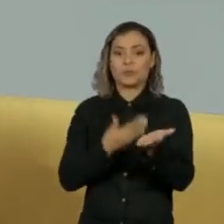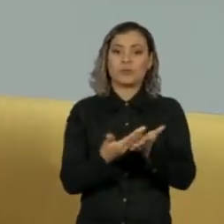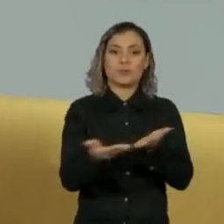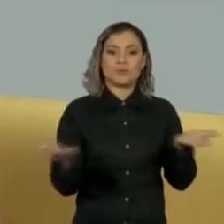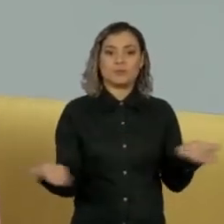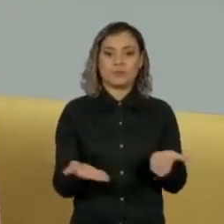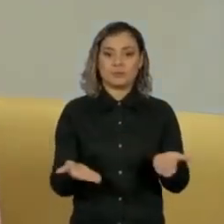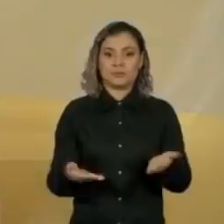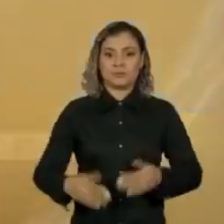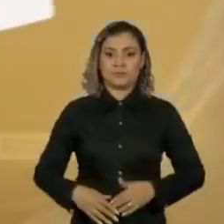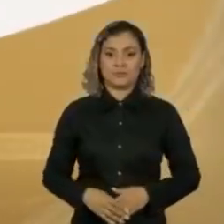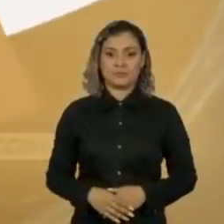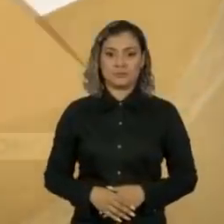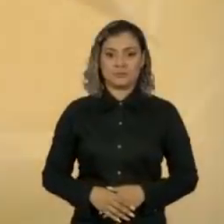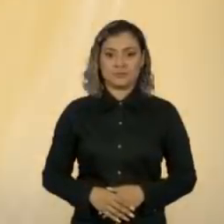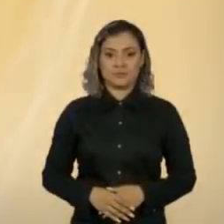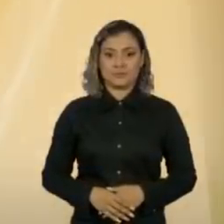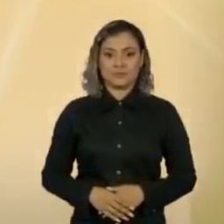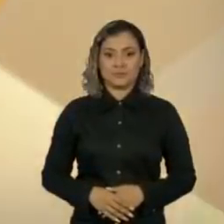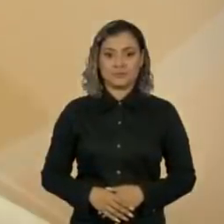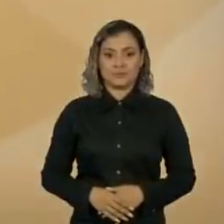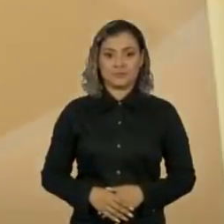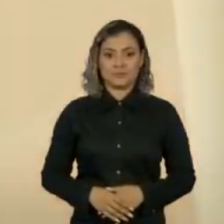começa agora.